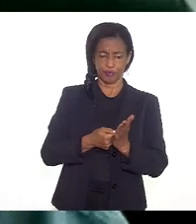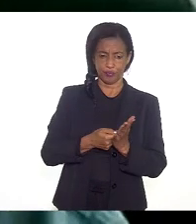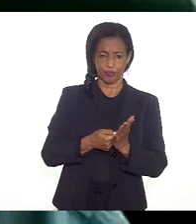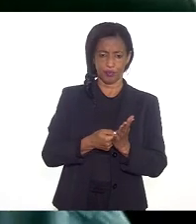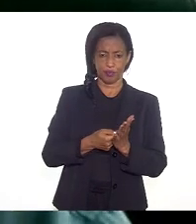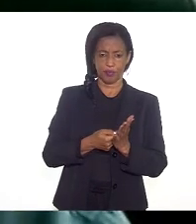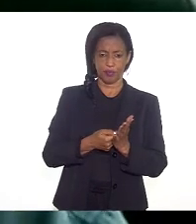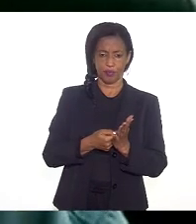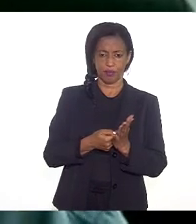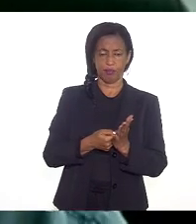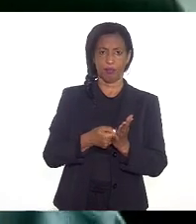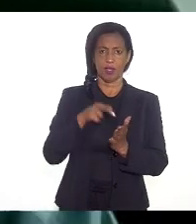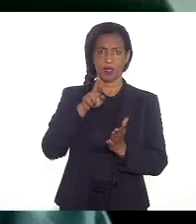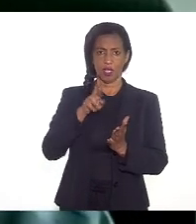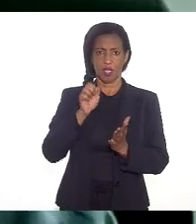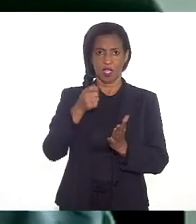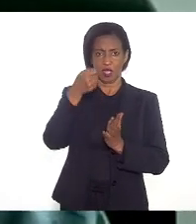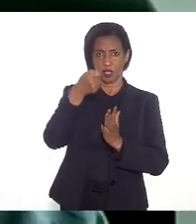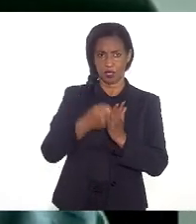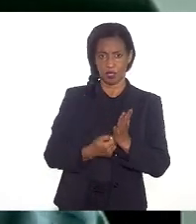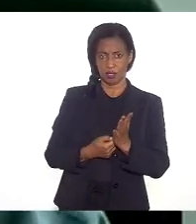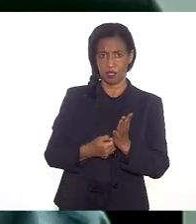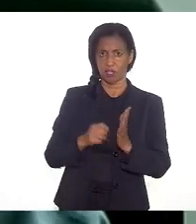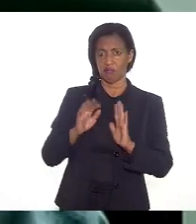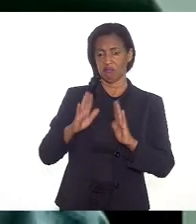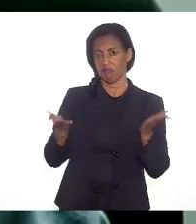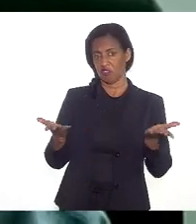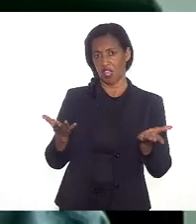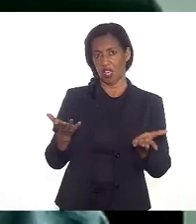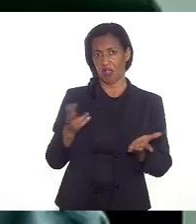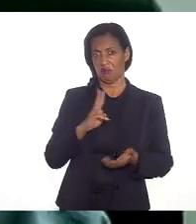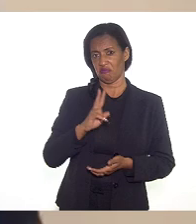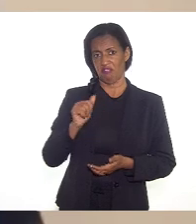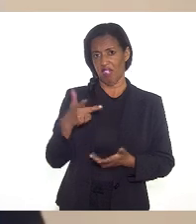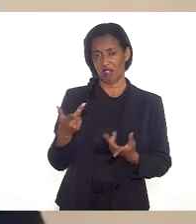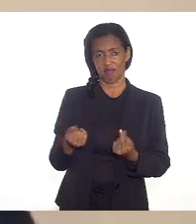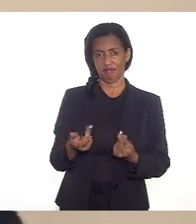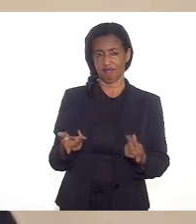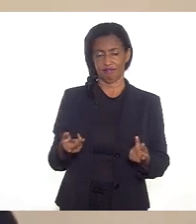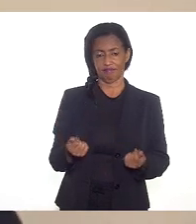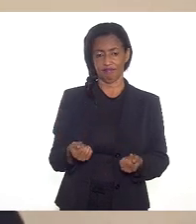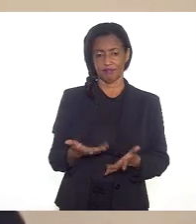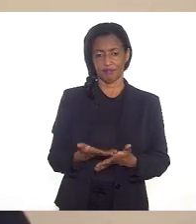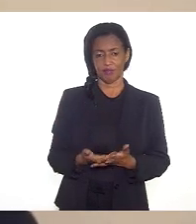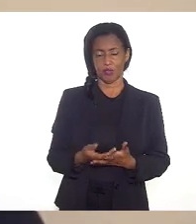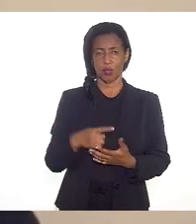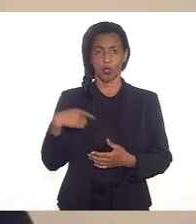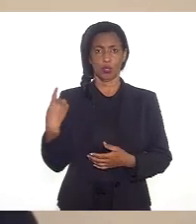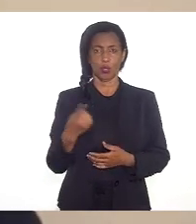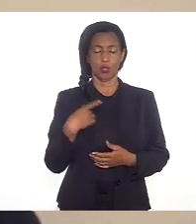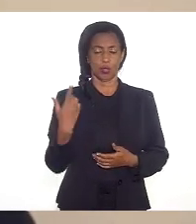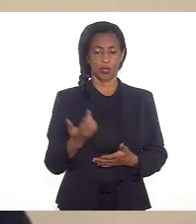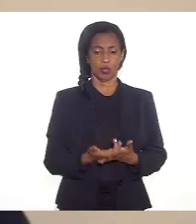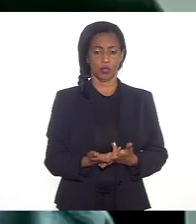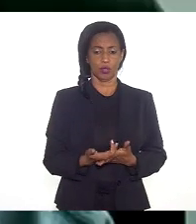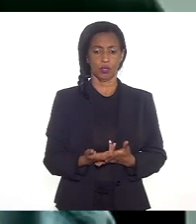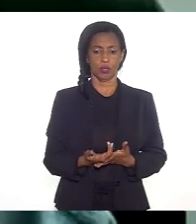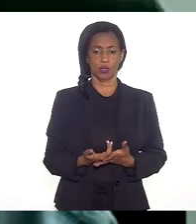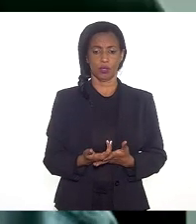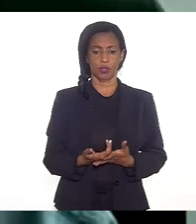o ancião regime, já não está valendo mais. Uhum. Nós estamos só